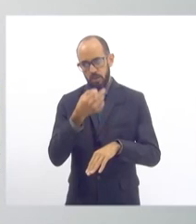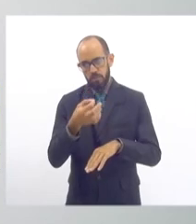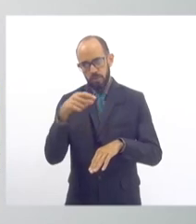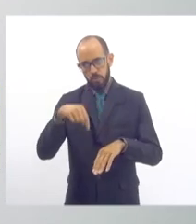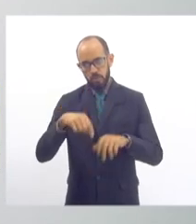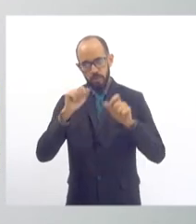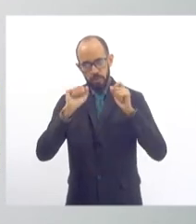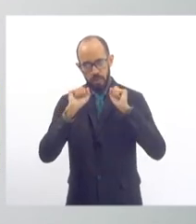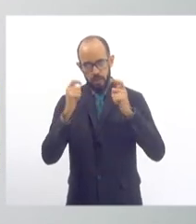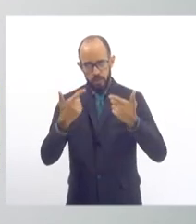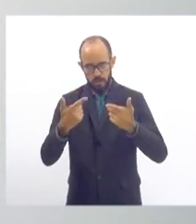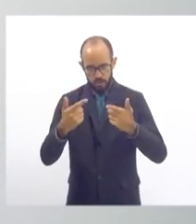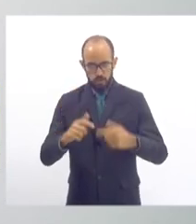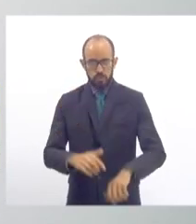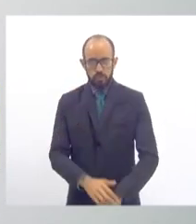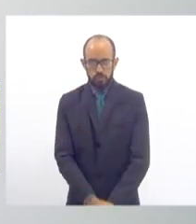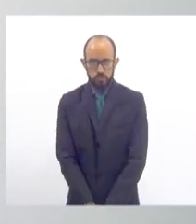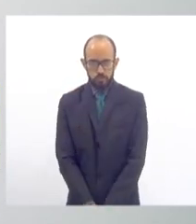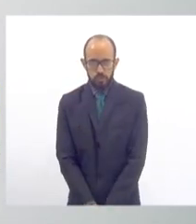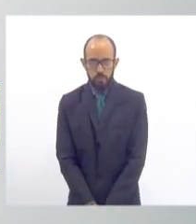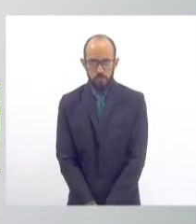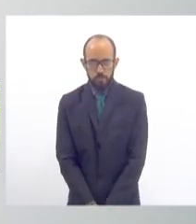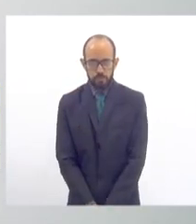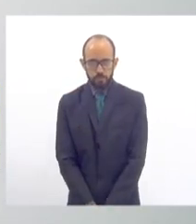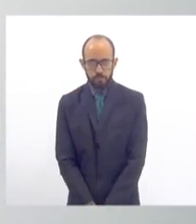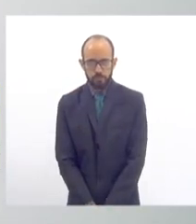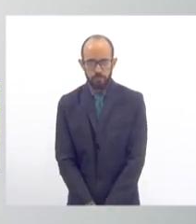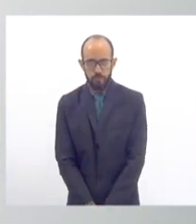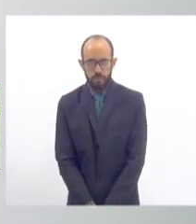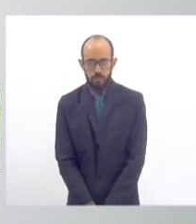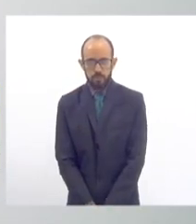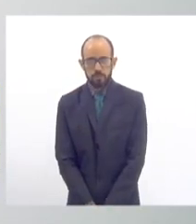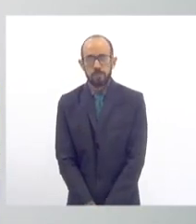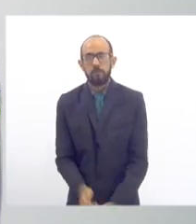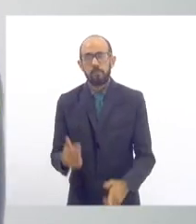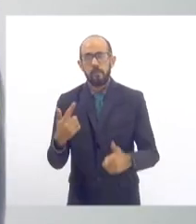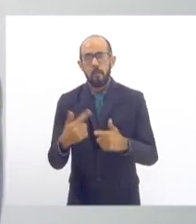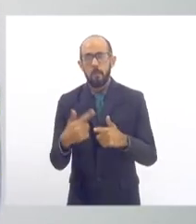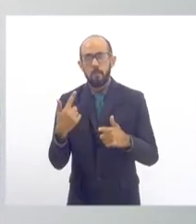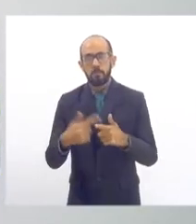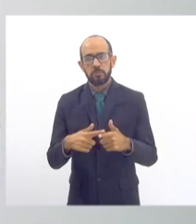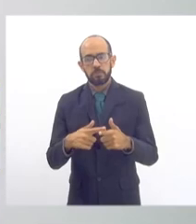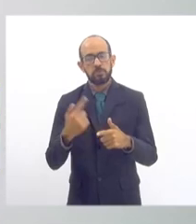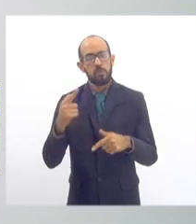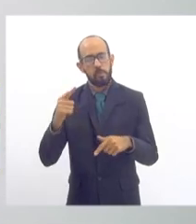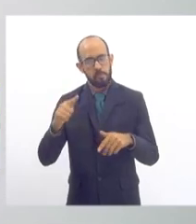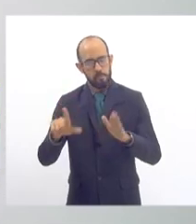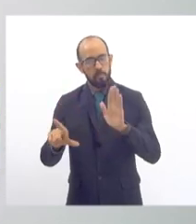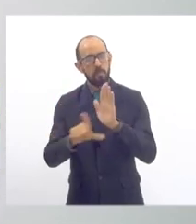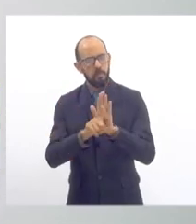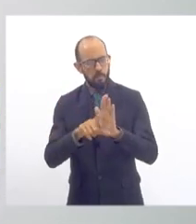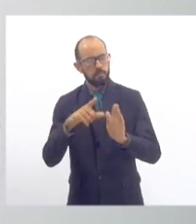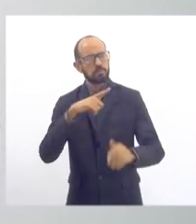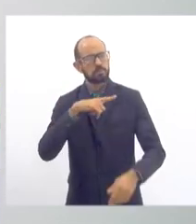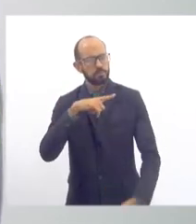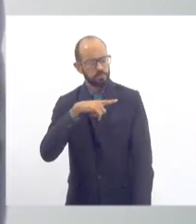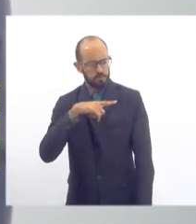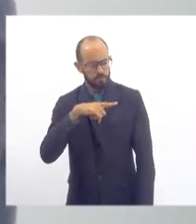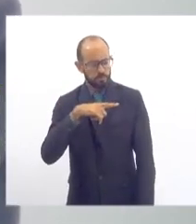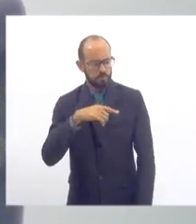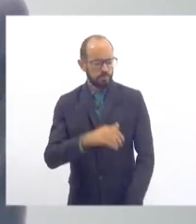dessa casa de leis para ser levado em consideração, uma vez que o que garante esse direito é uma legislação.